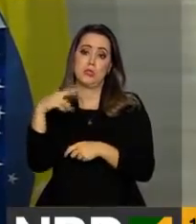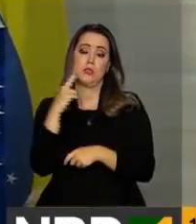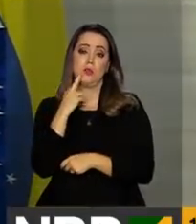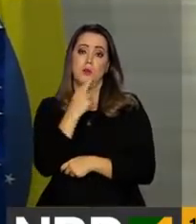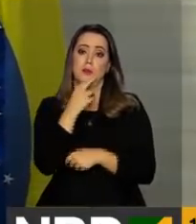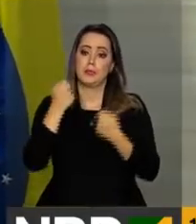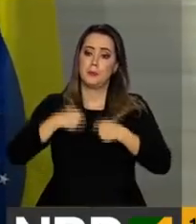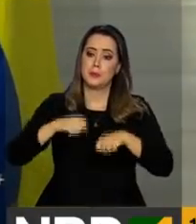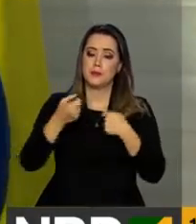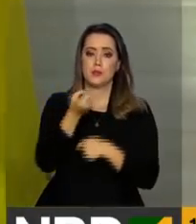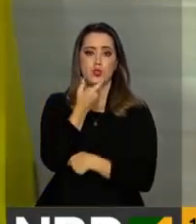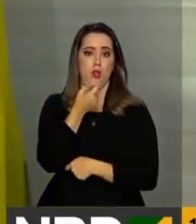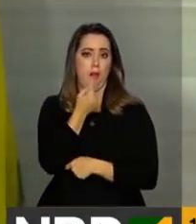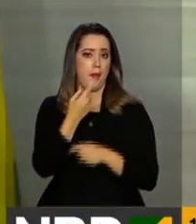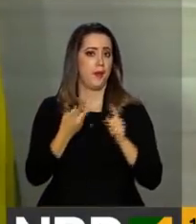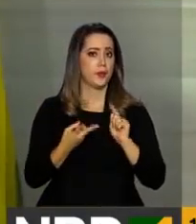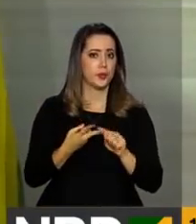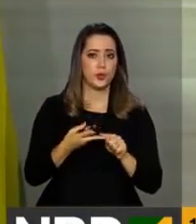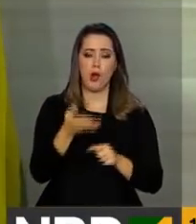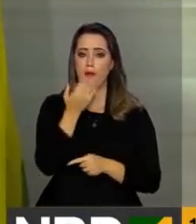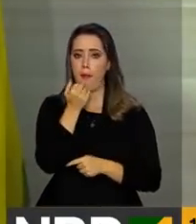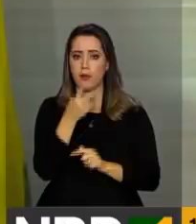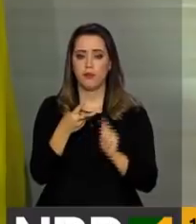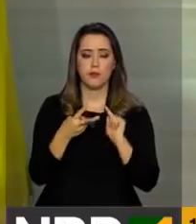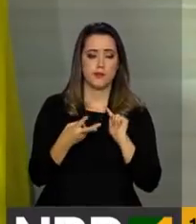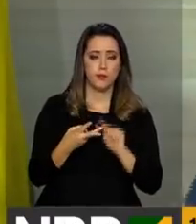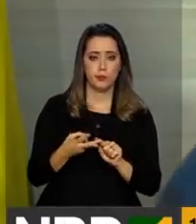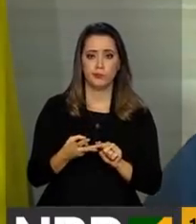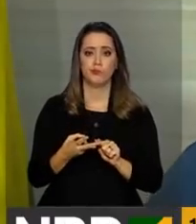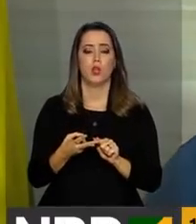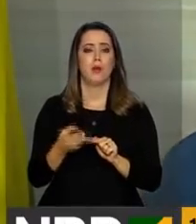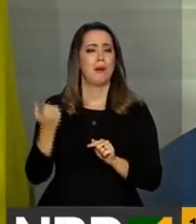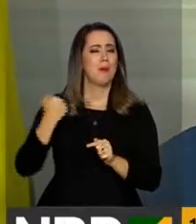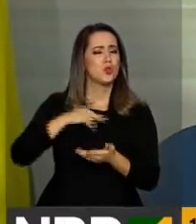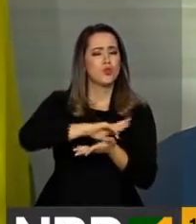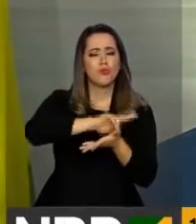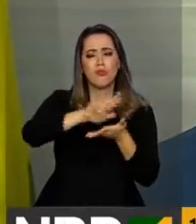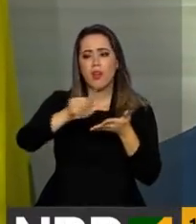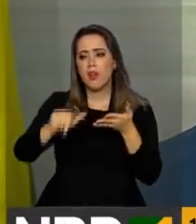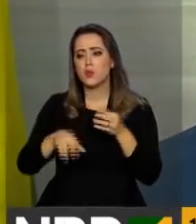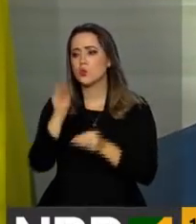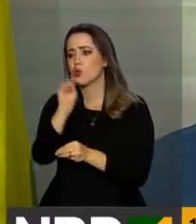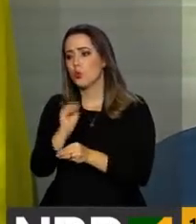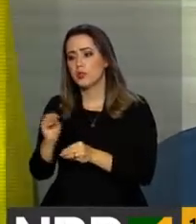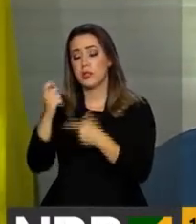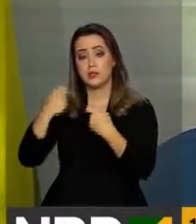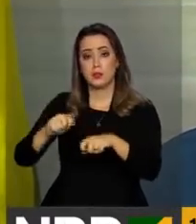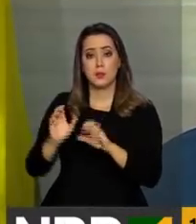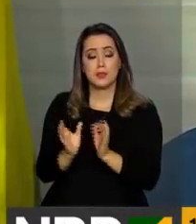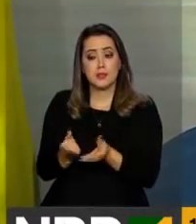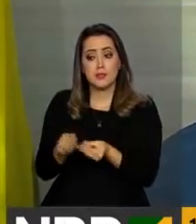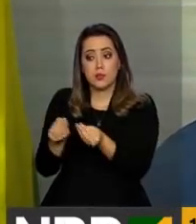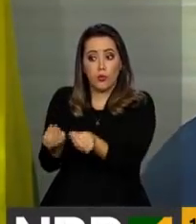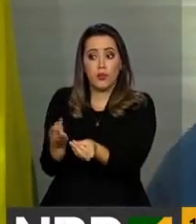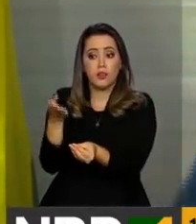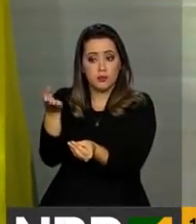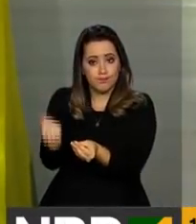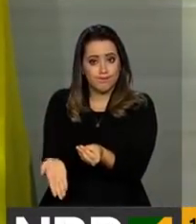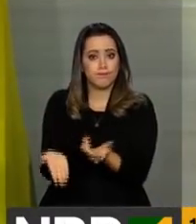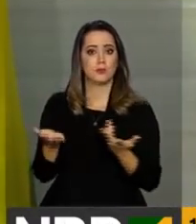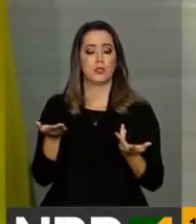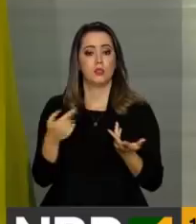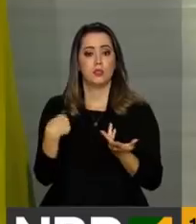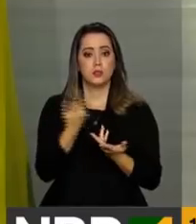demandam remédios, demandam alimentação, demandam os mais variados cuidados. E, por isto mesmo,